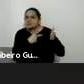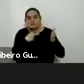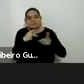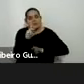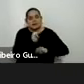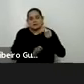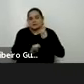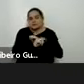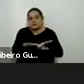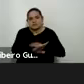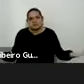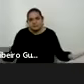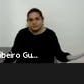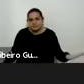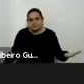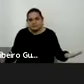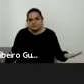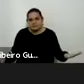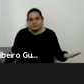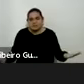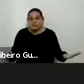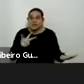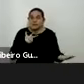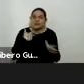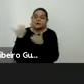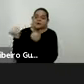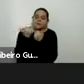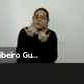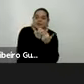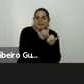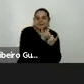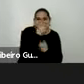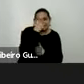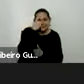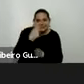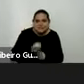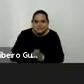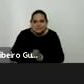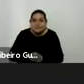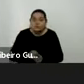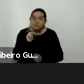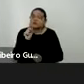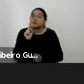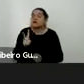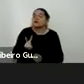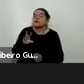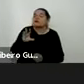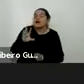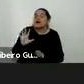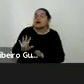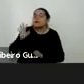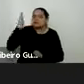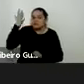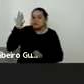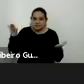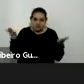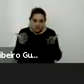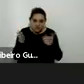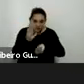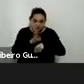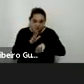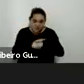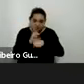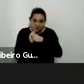coletiva para a discussão da compensação desses dias. E o que vai acontecer é que o trabalhador, nessa situação de pandemia, de dificuldade de